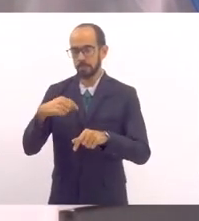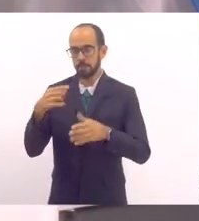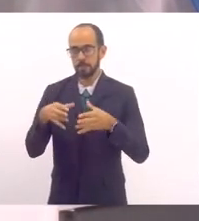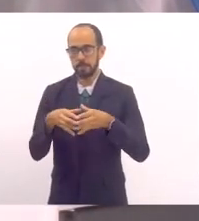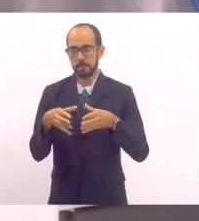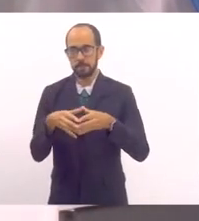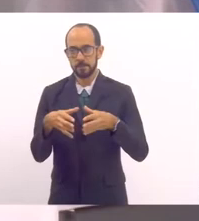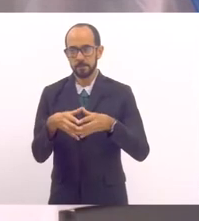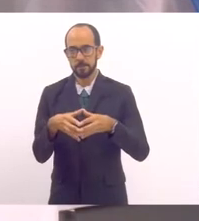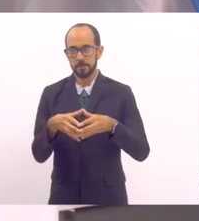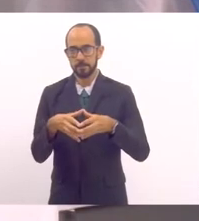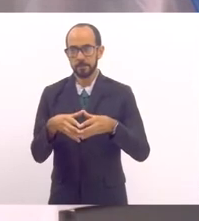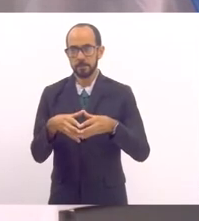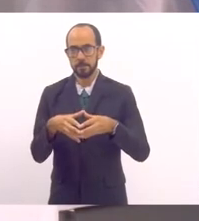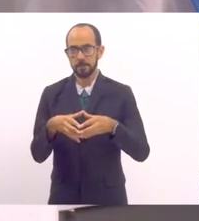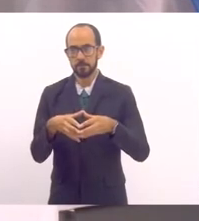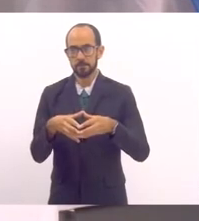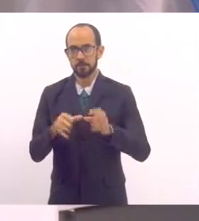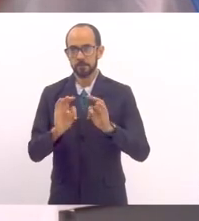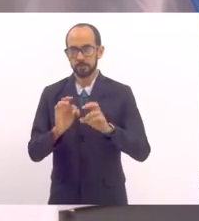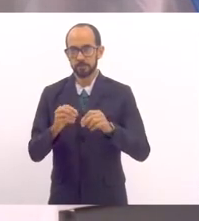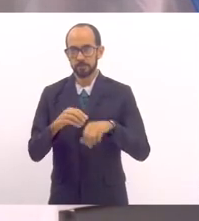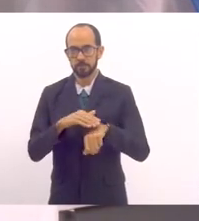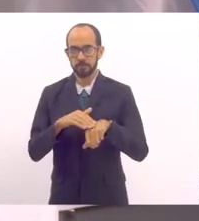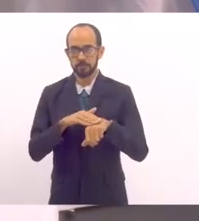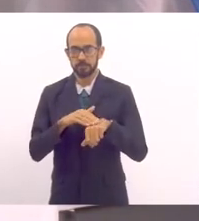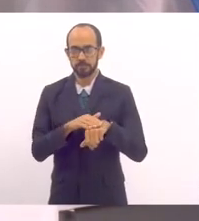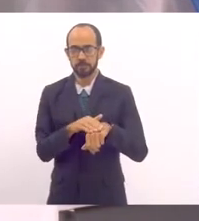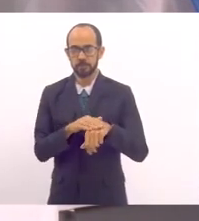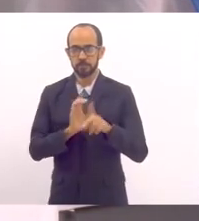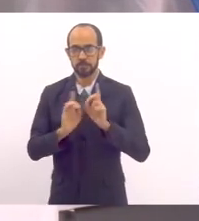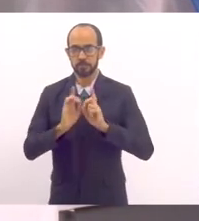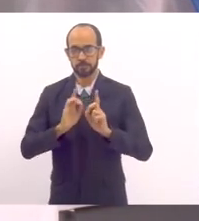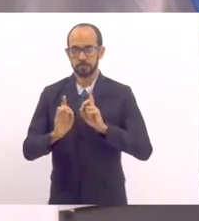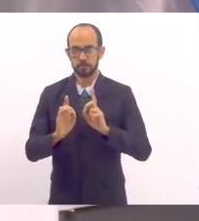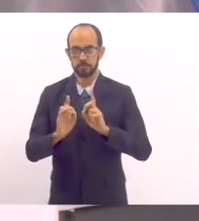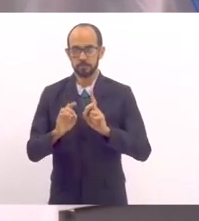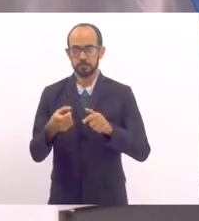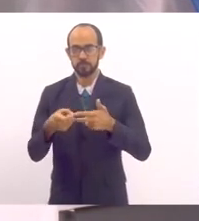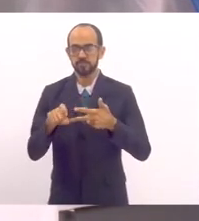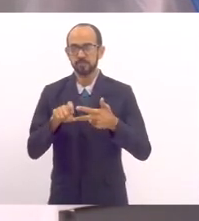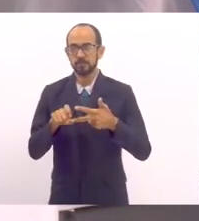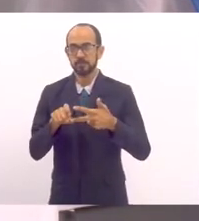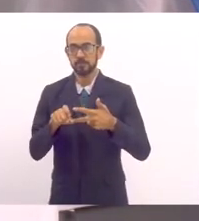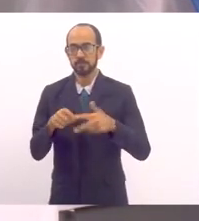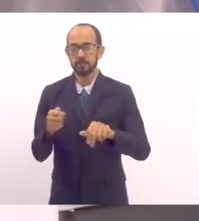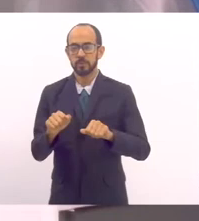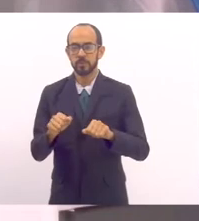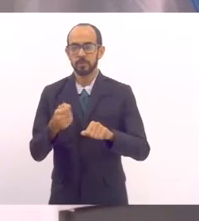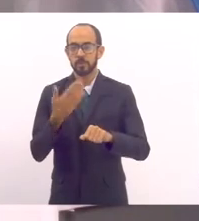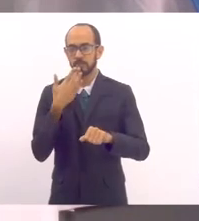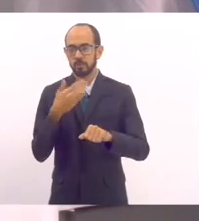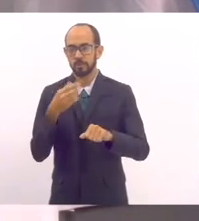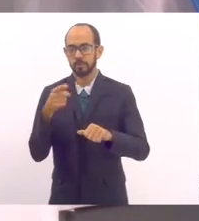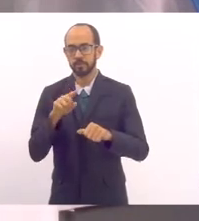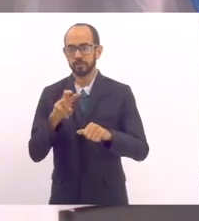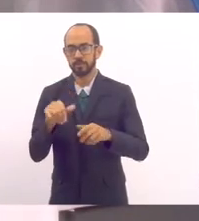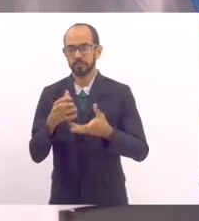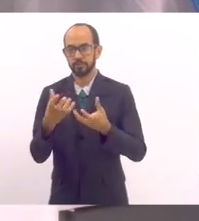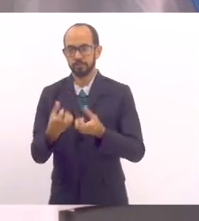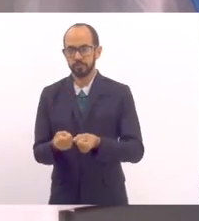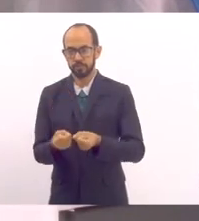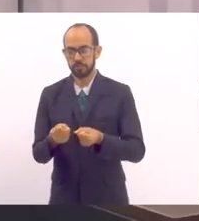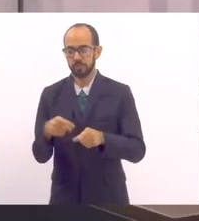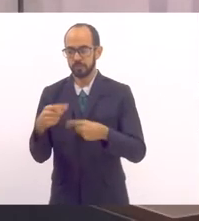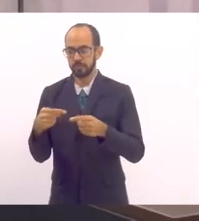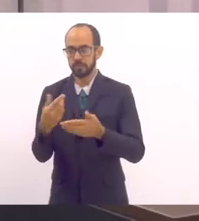comissão do que foi conversado e debatido também no Executivo, quais serão atendidas depois do estudo